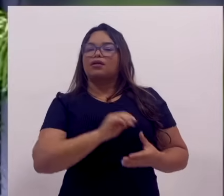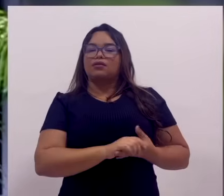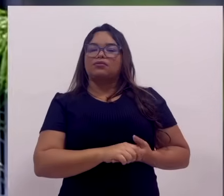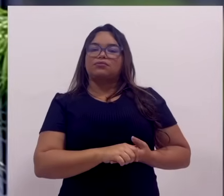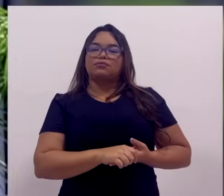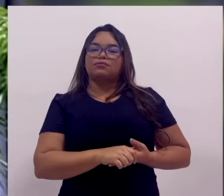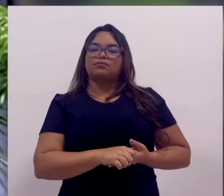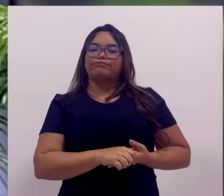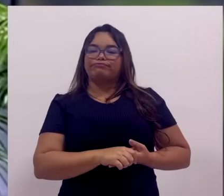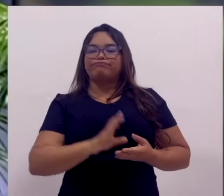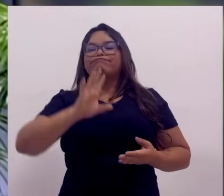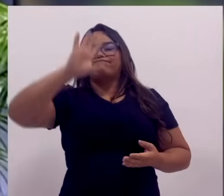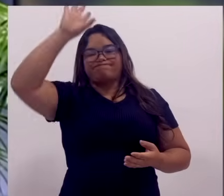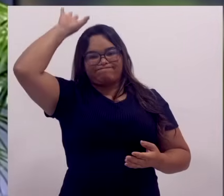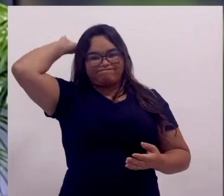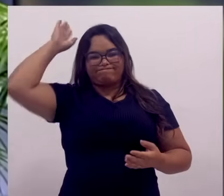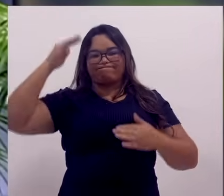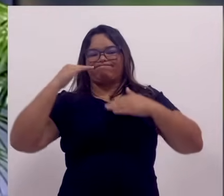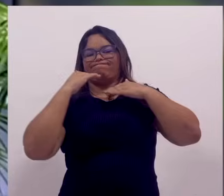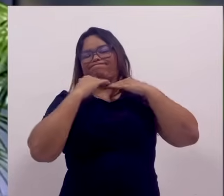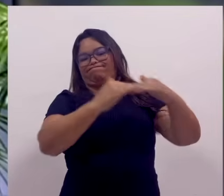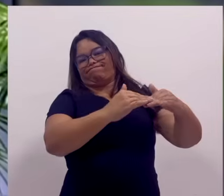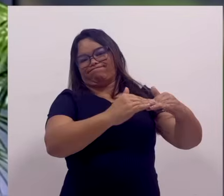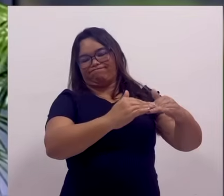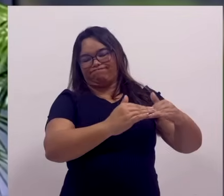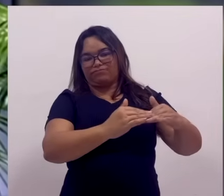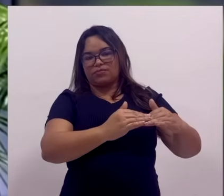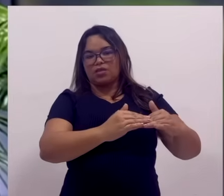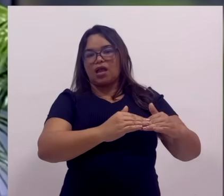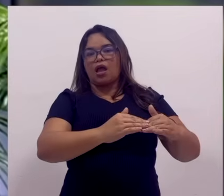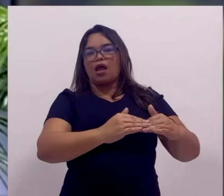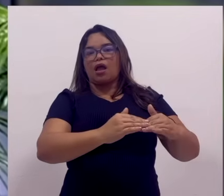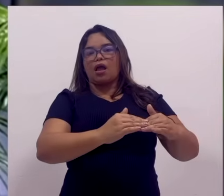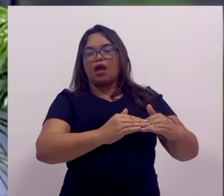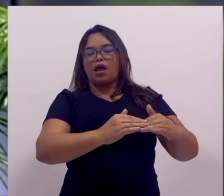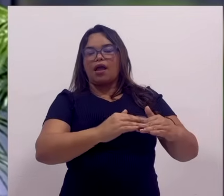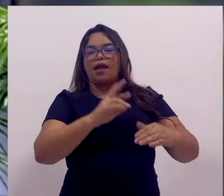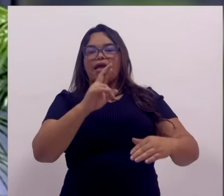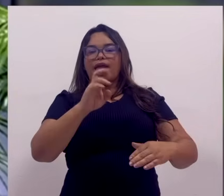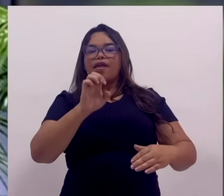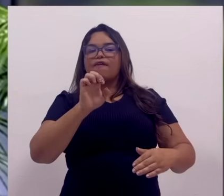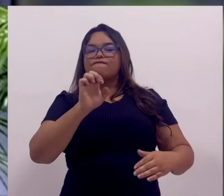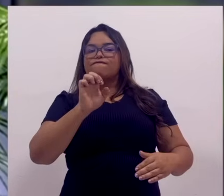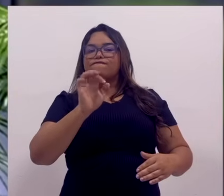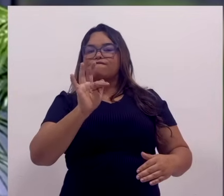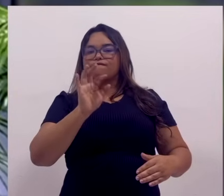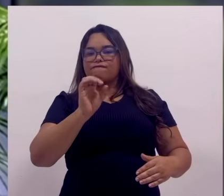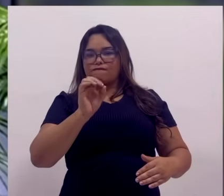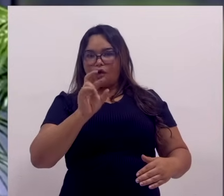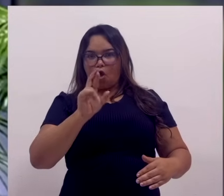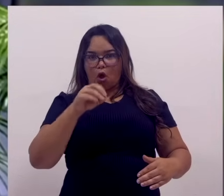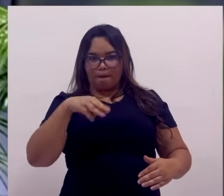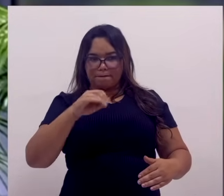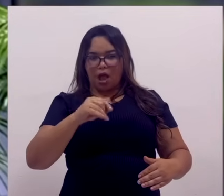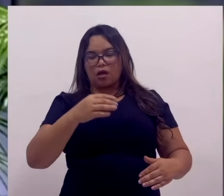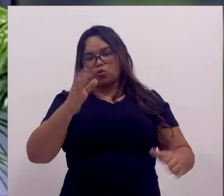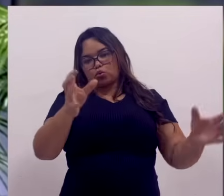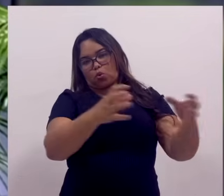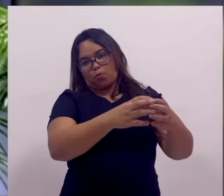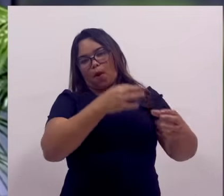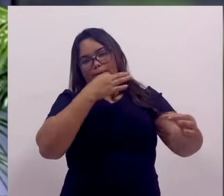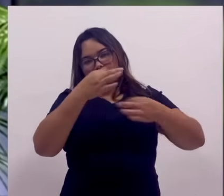Boa pergunta. Roma foi quem ganhou. A reforma perdeu. No Concílio de